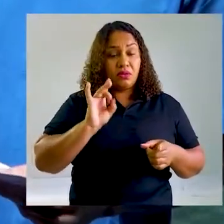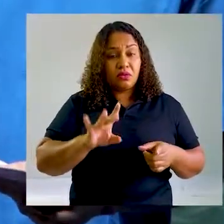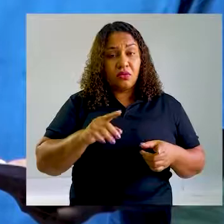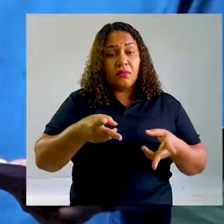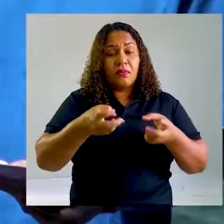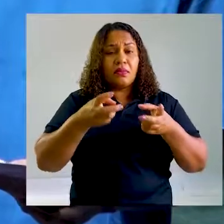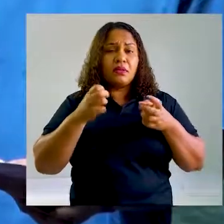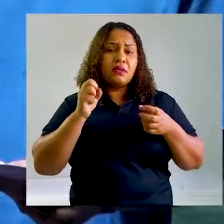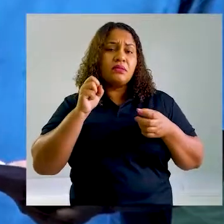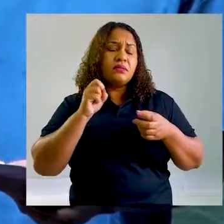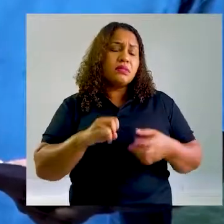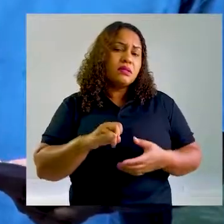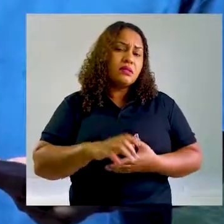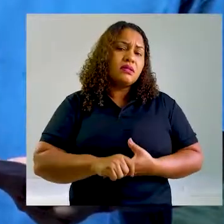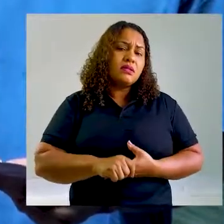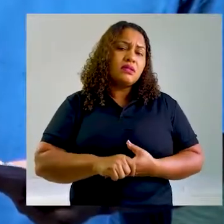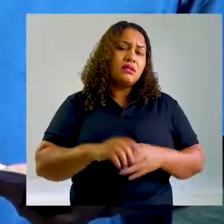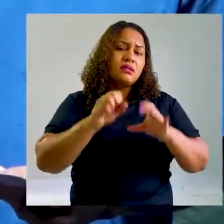eles, caracterizar,